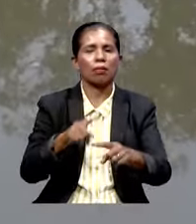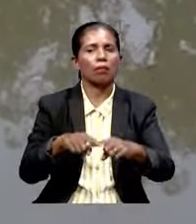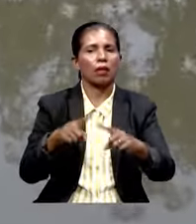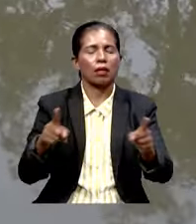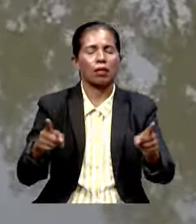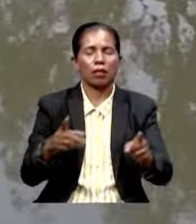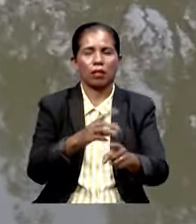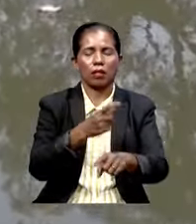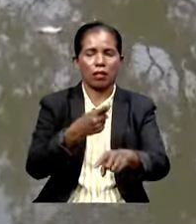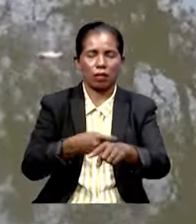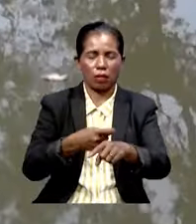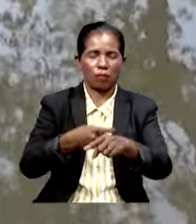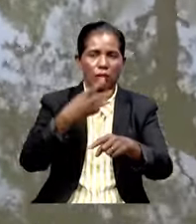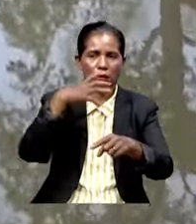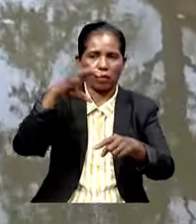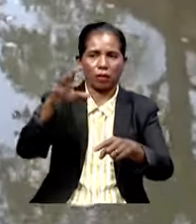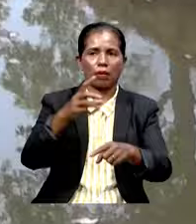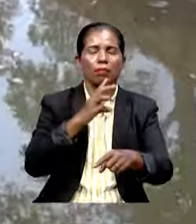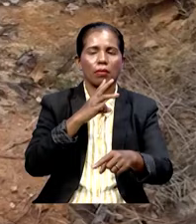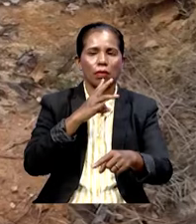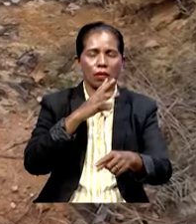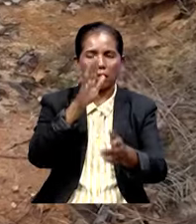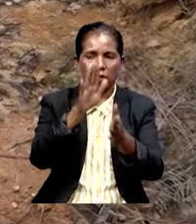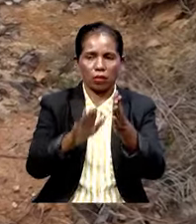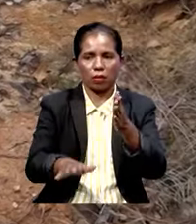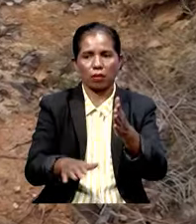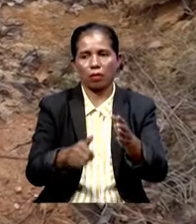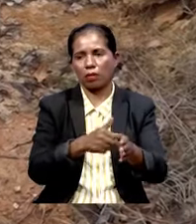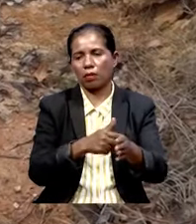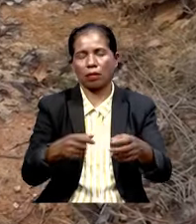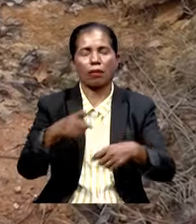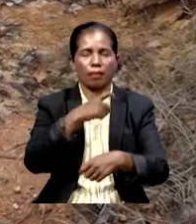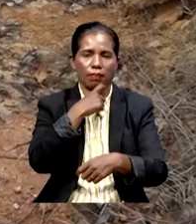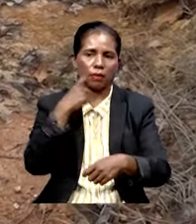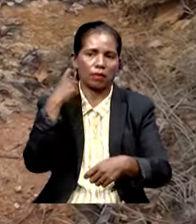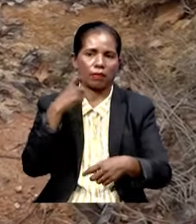bain hira e ha tempo bai loron be debu menos no balon tomaran.